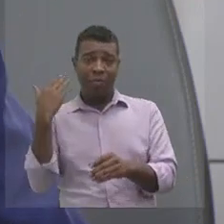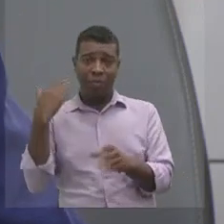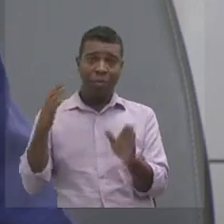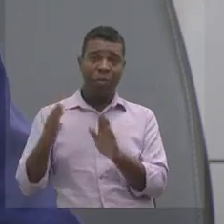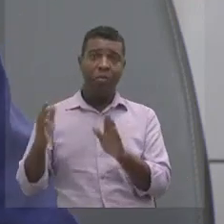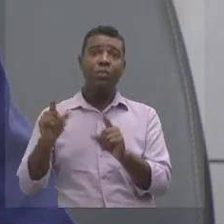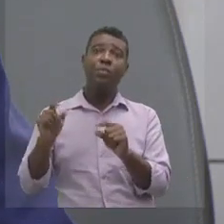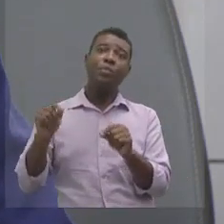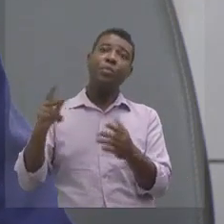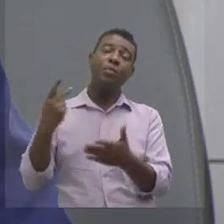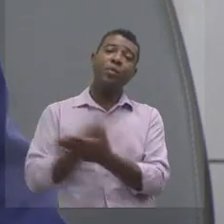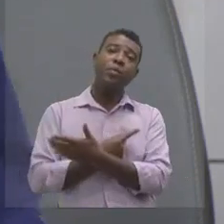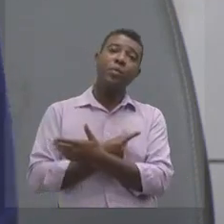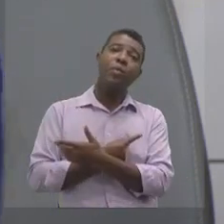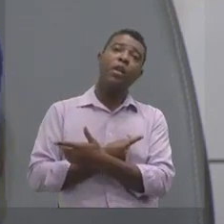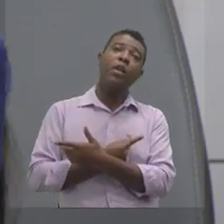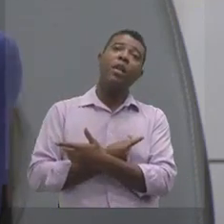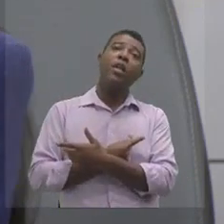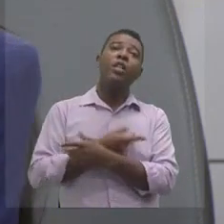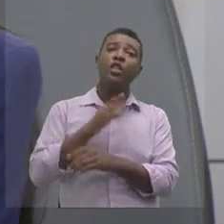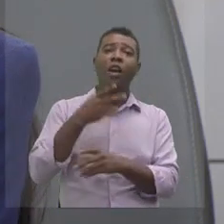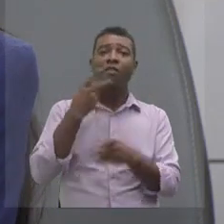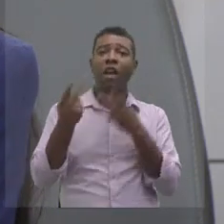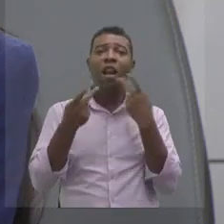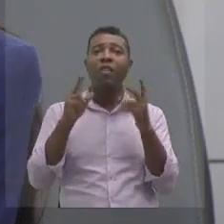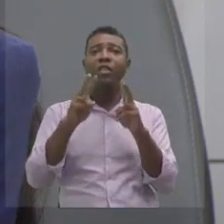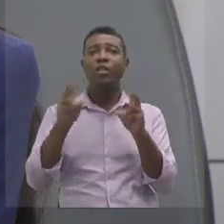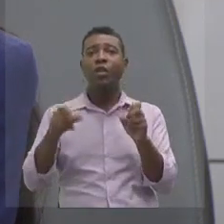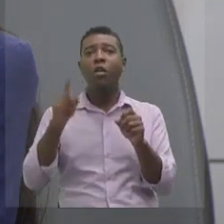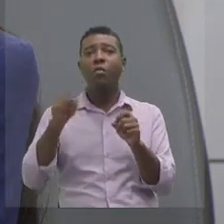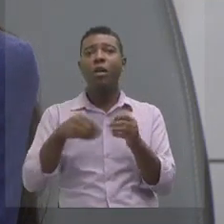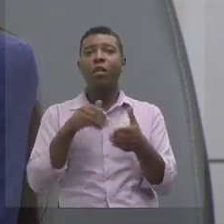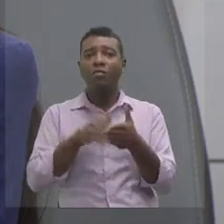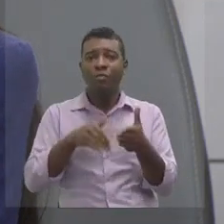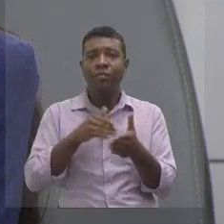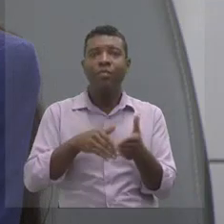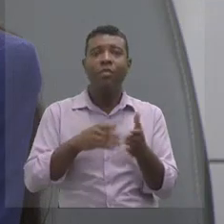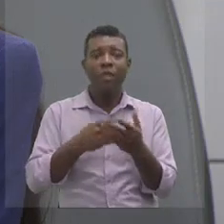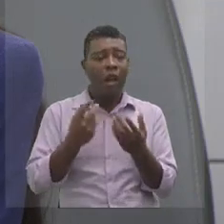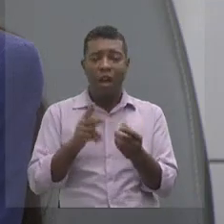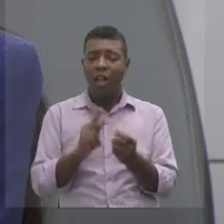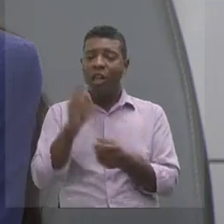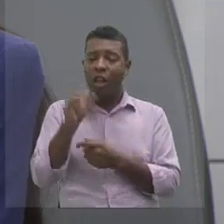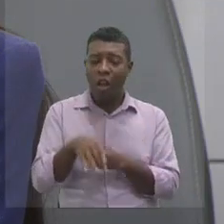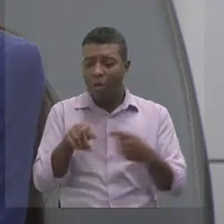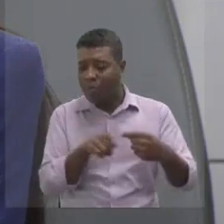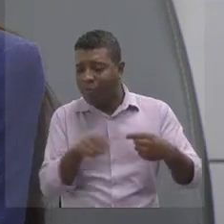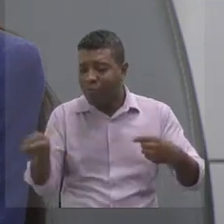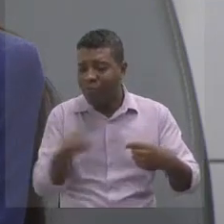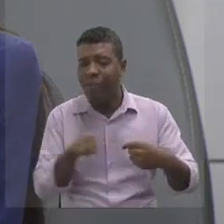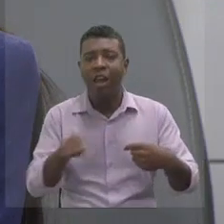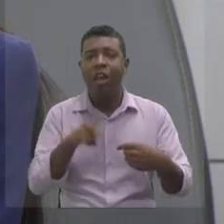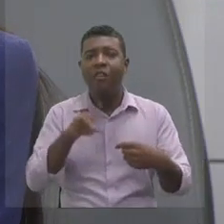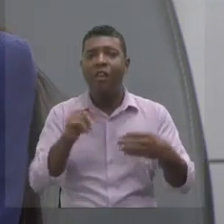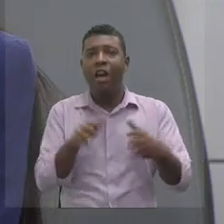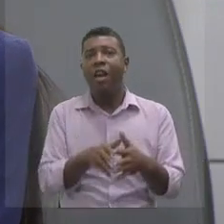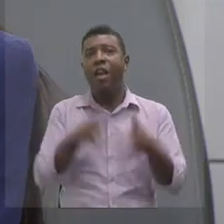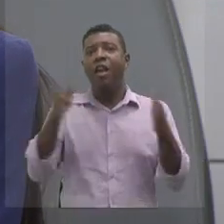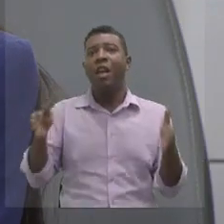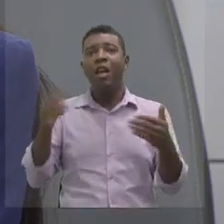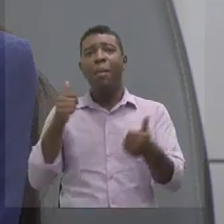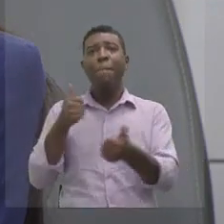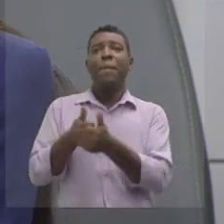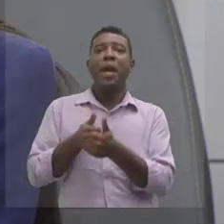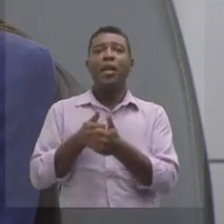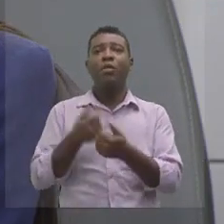sobre é o a restrita quilometragem que vai ser duplicada próximo ao município de Patrocínio